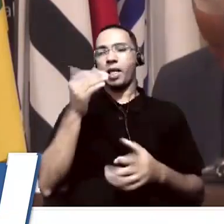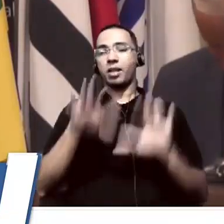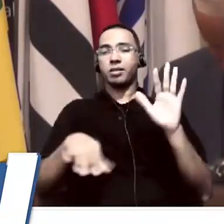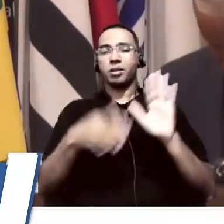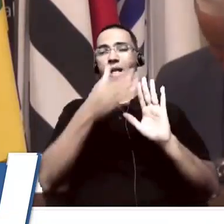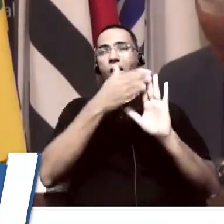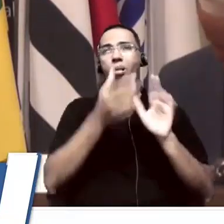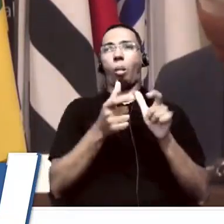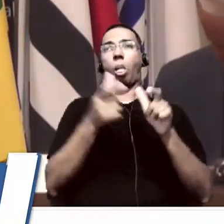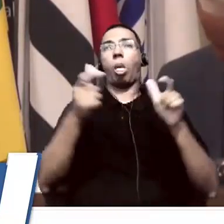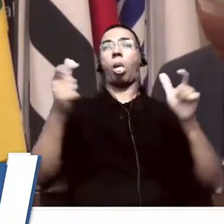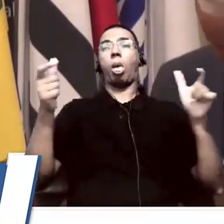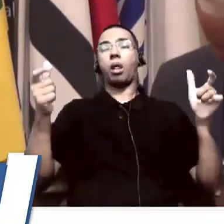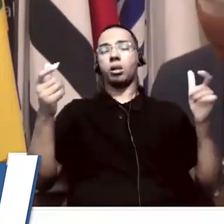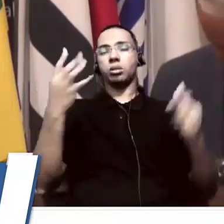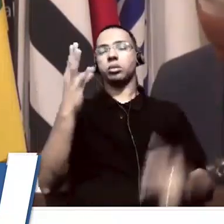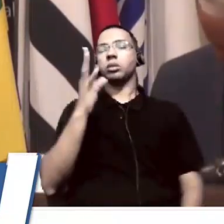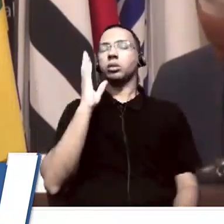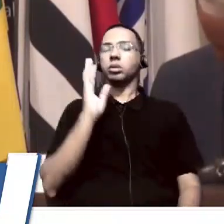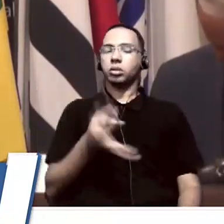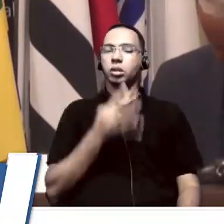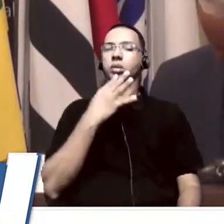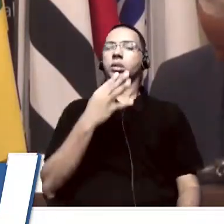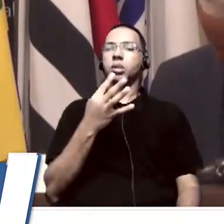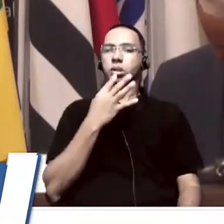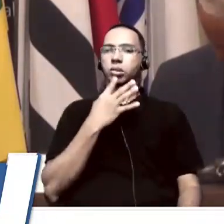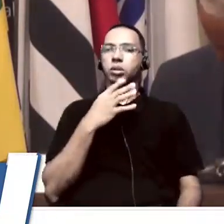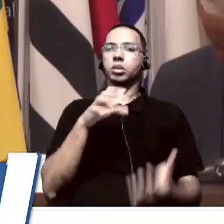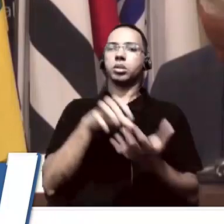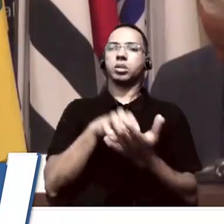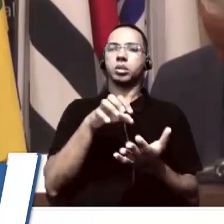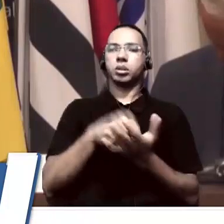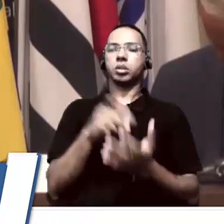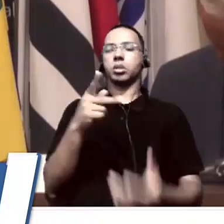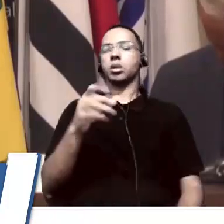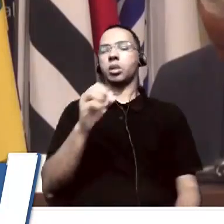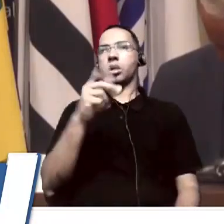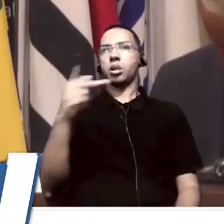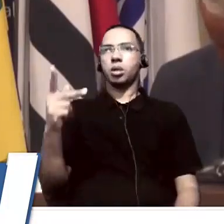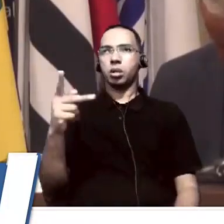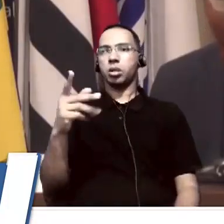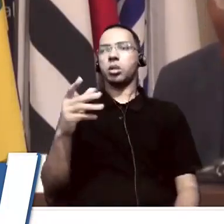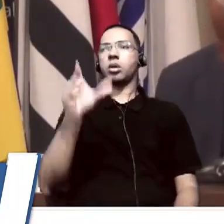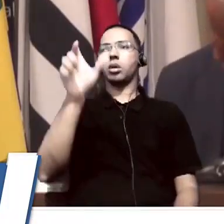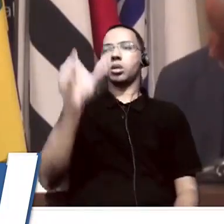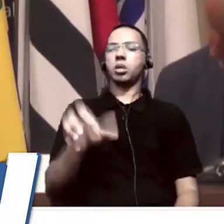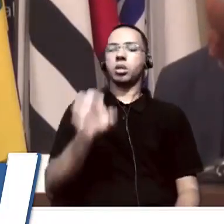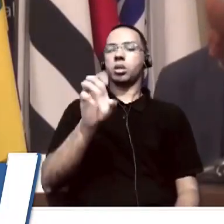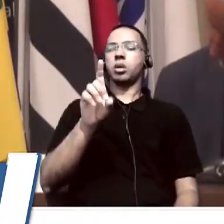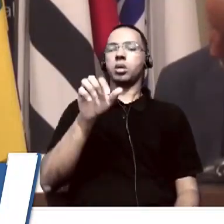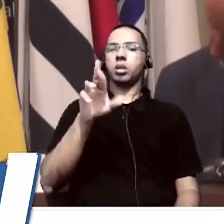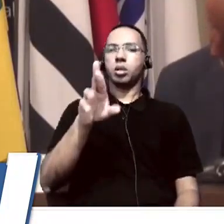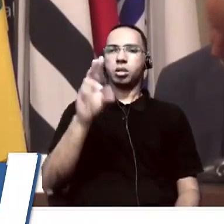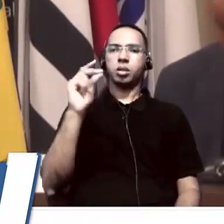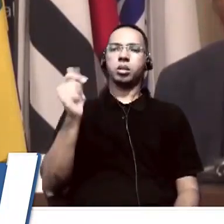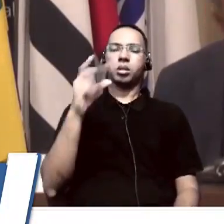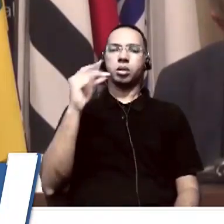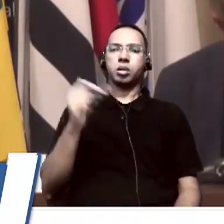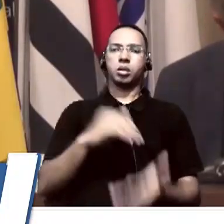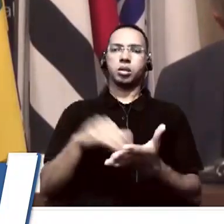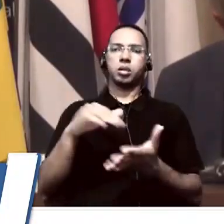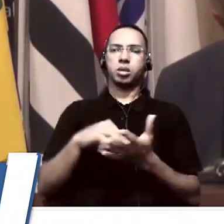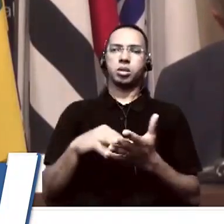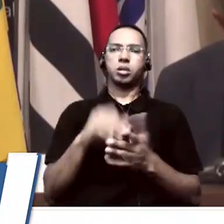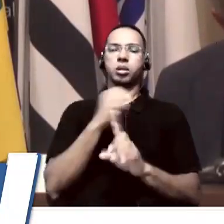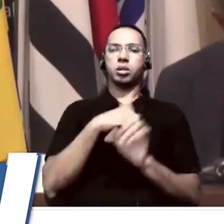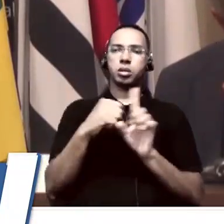A Marinei, já conheço ela desde quando iniciou o Centro Pop lá atrás. O Éder, que está lá na Secretaria de Ação Social há muito tempo. Então, nós desejamos os